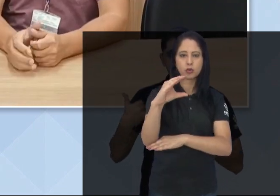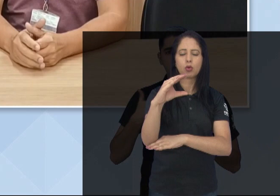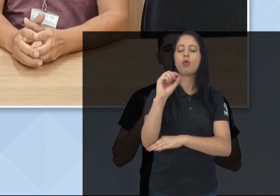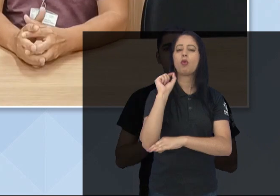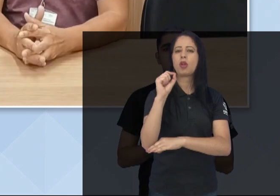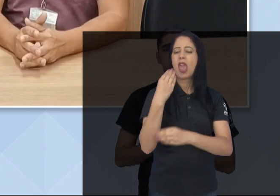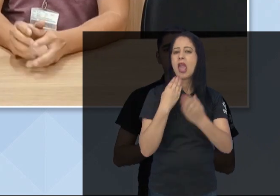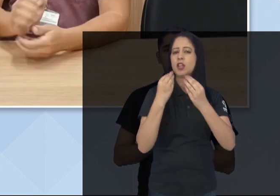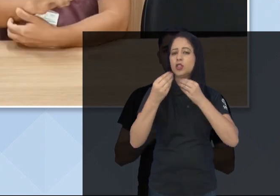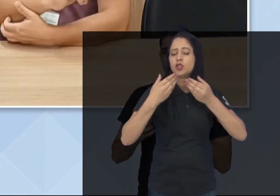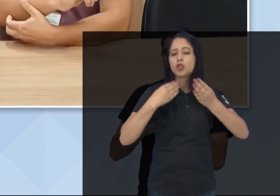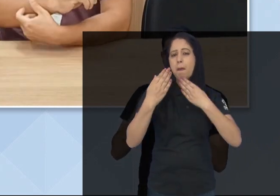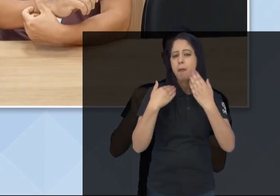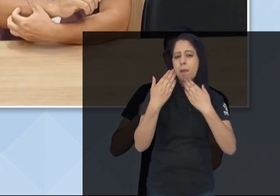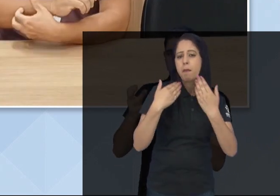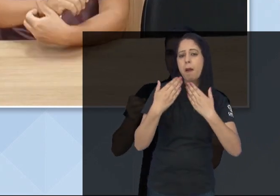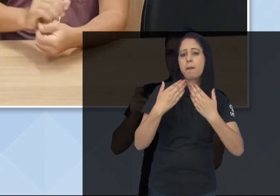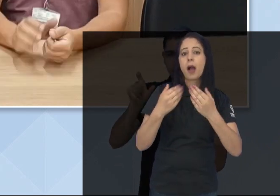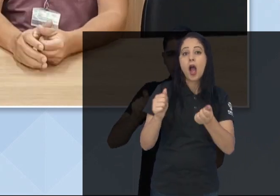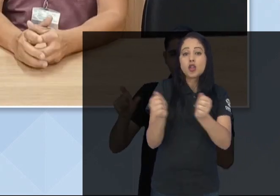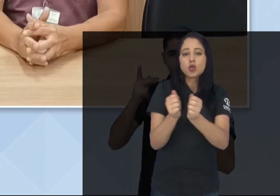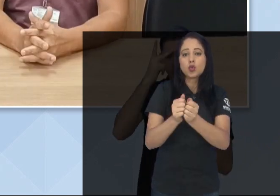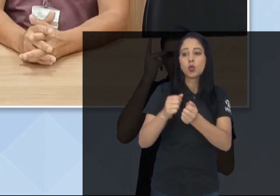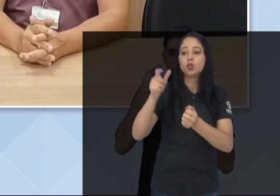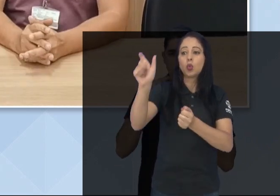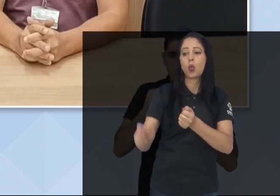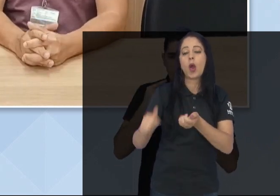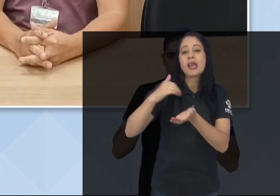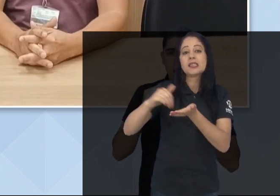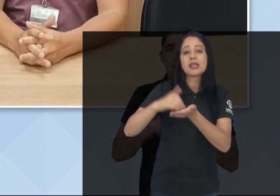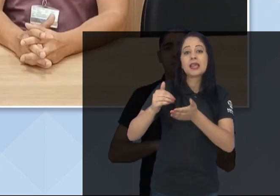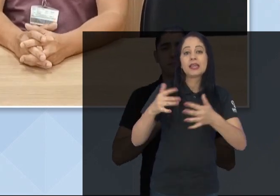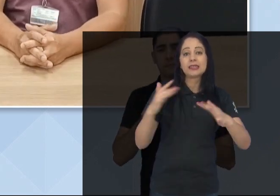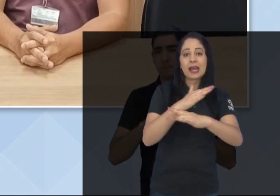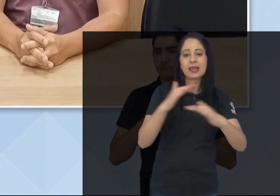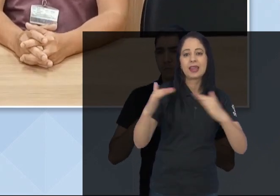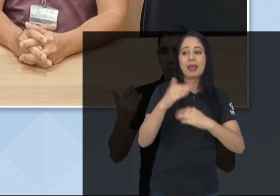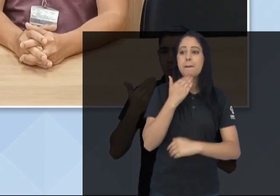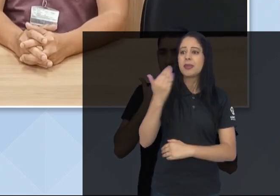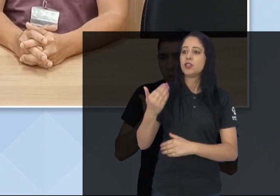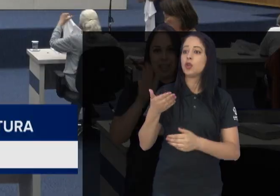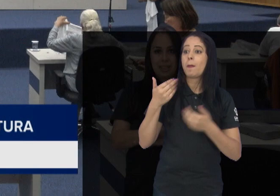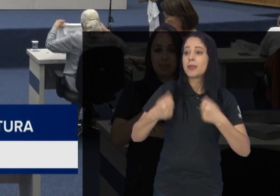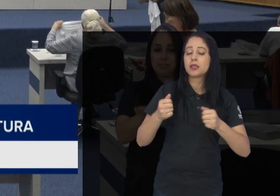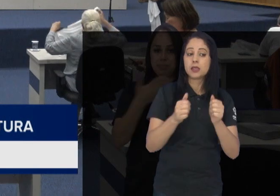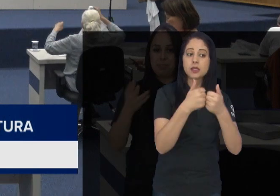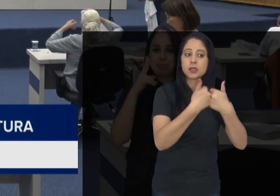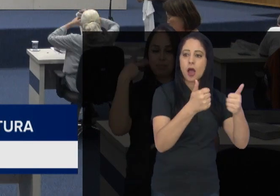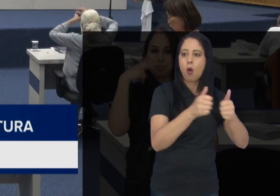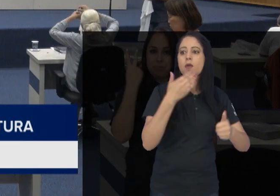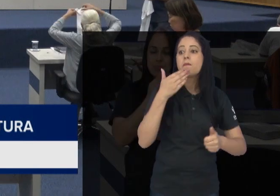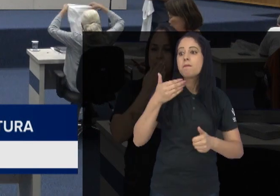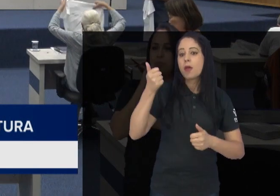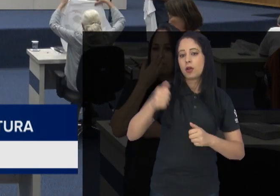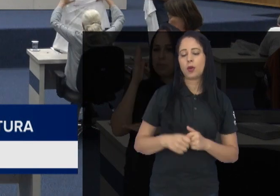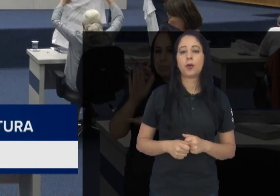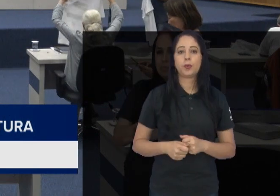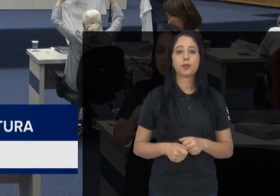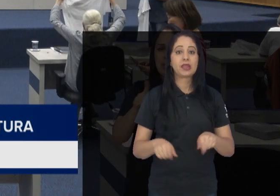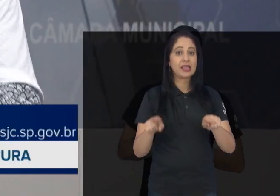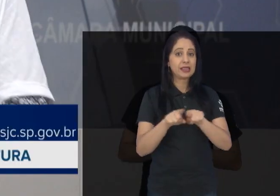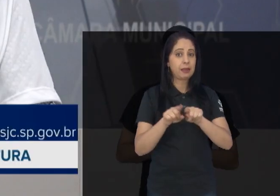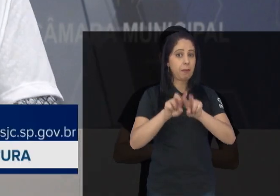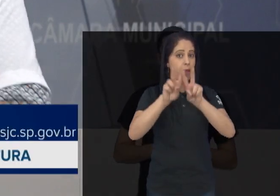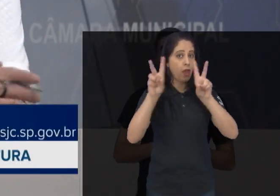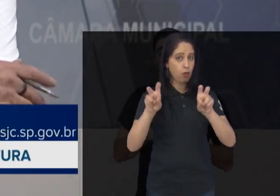com um representante da Secretaria de Mobilidade Urbana para reivindicar melhorias. Também sobre o transporte